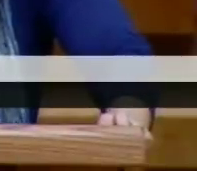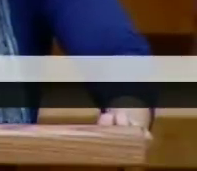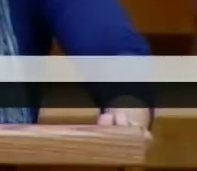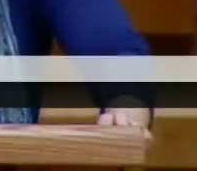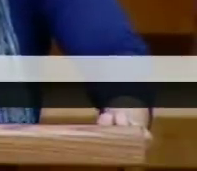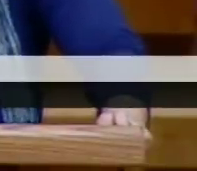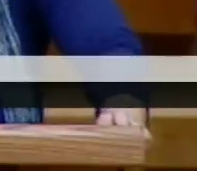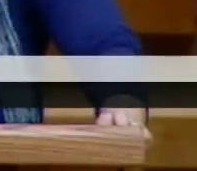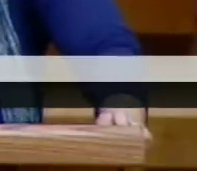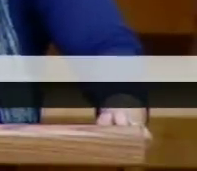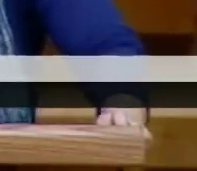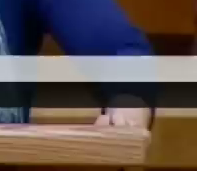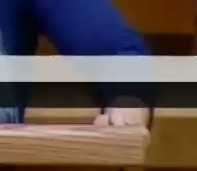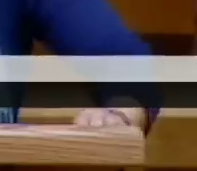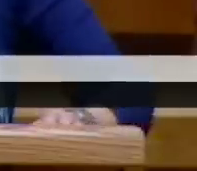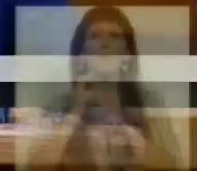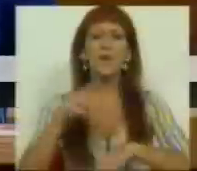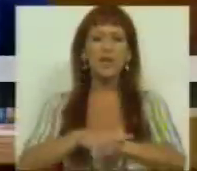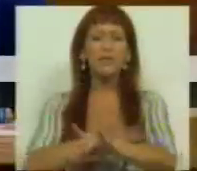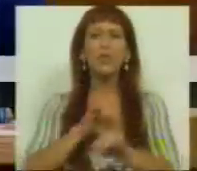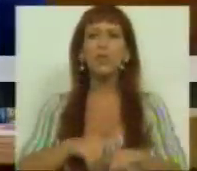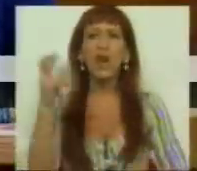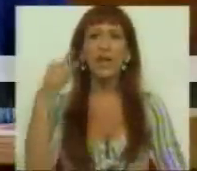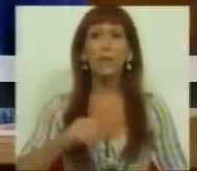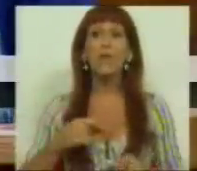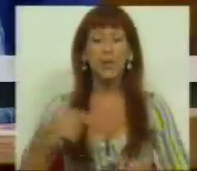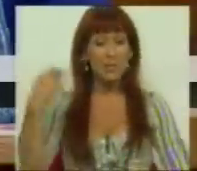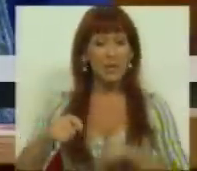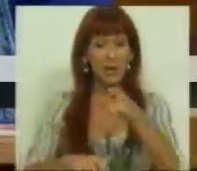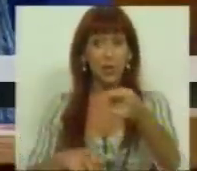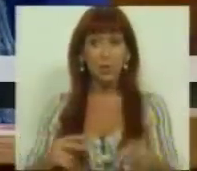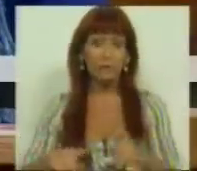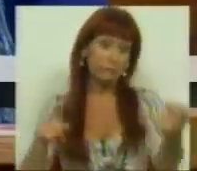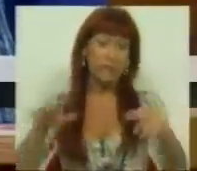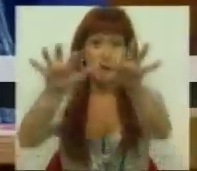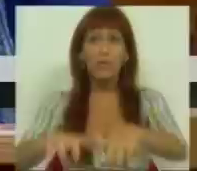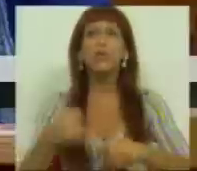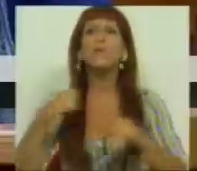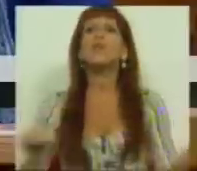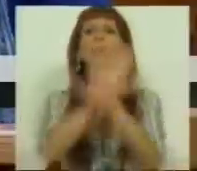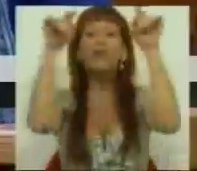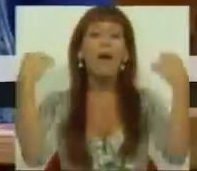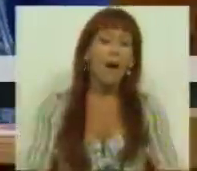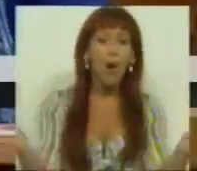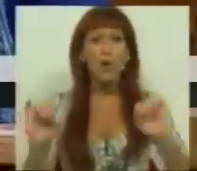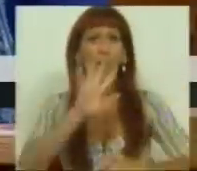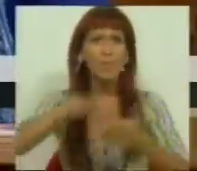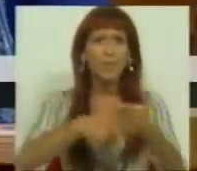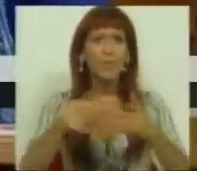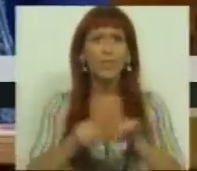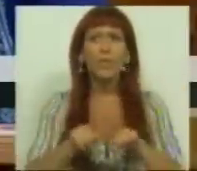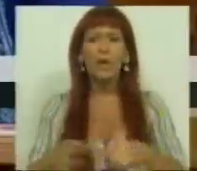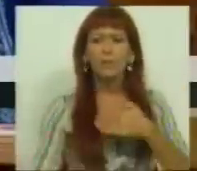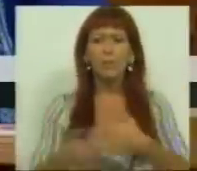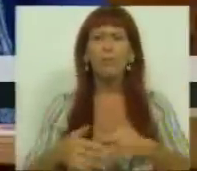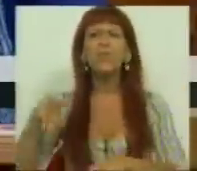nova administração da RTP, presidida por Alberto da Ponte, no Parlamento, para esclarecer se está ou não a planear o